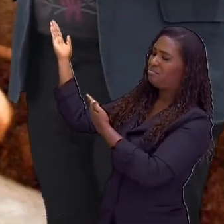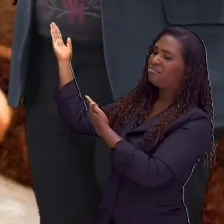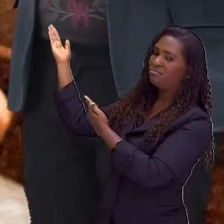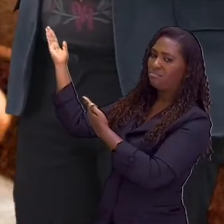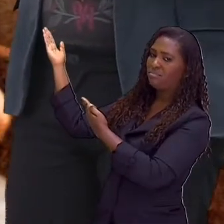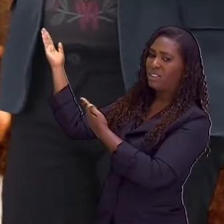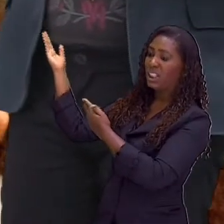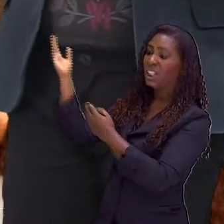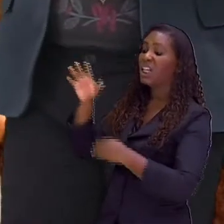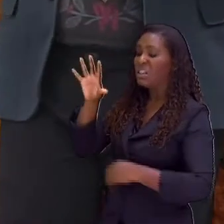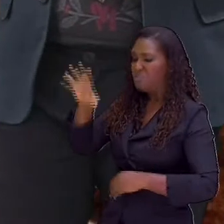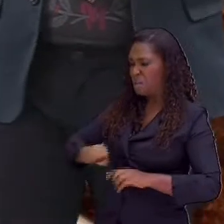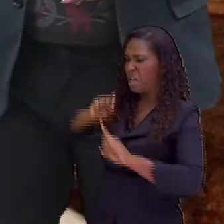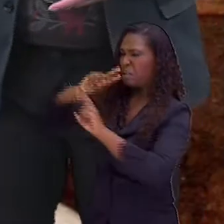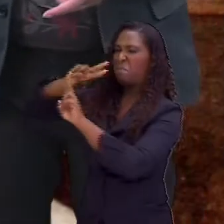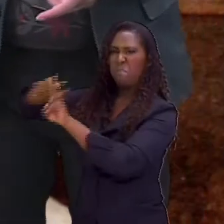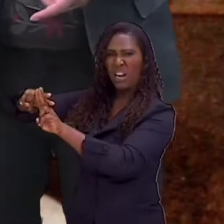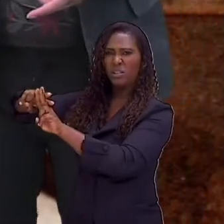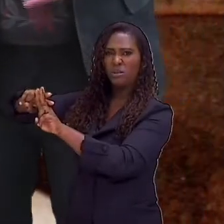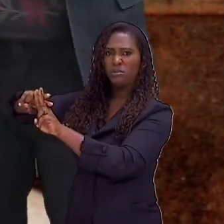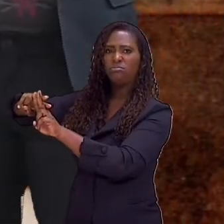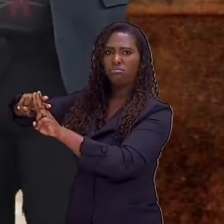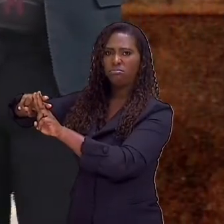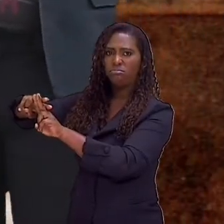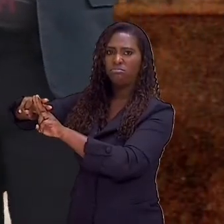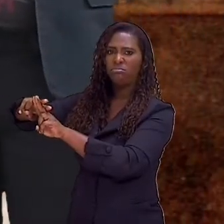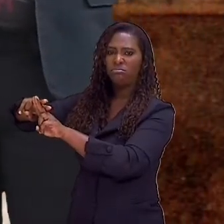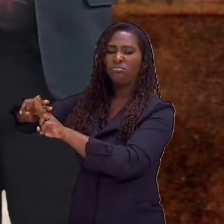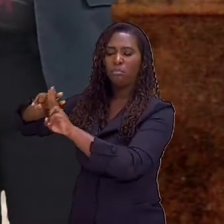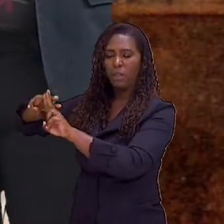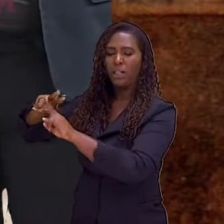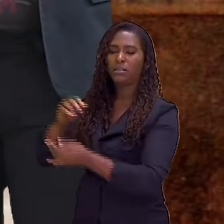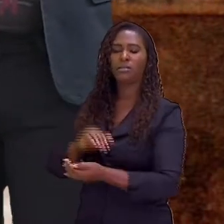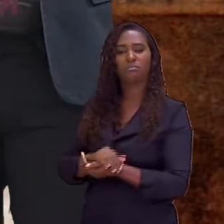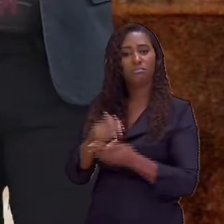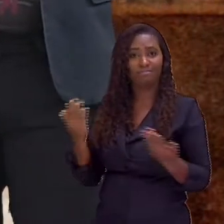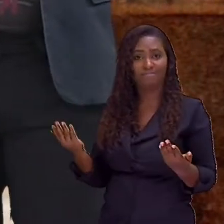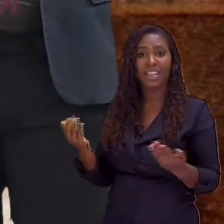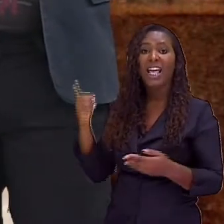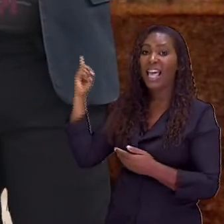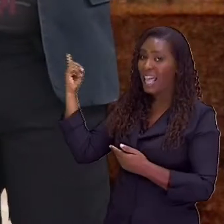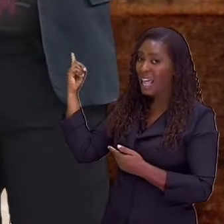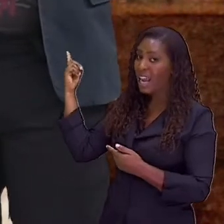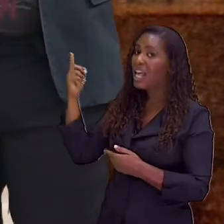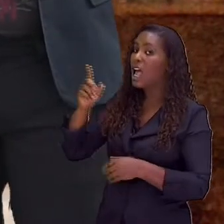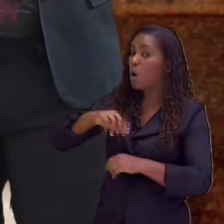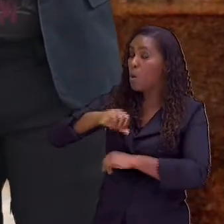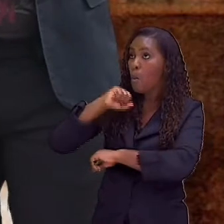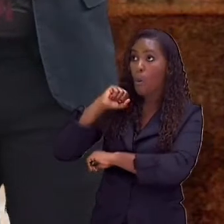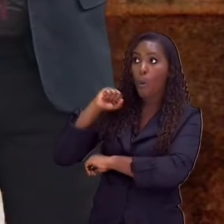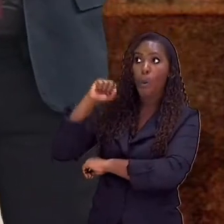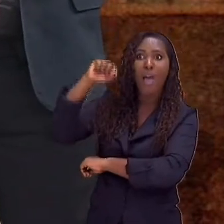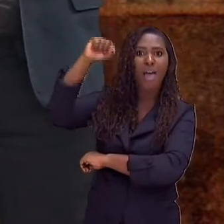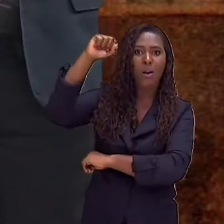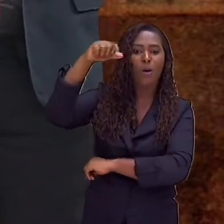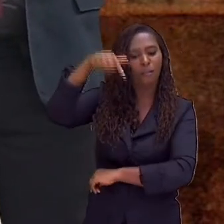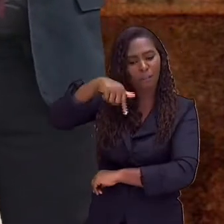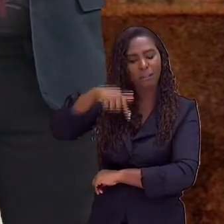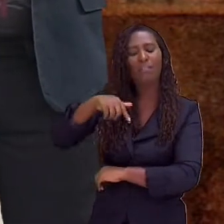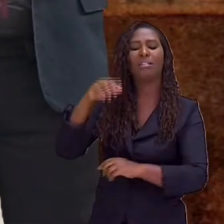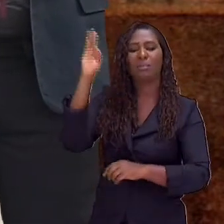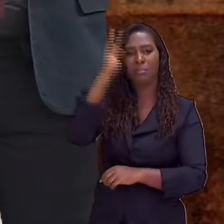independência. Nas semanas seguintes, Dom Pedro I convoca um grupo de 10 pessoas